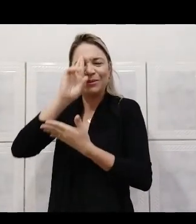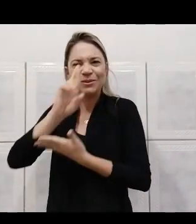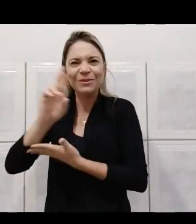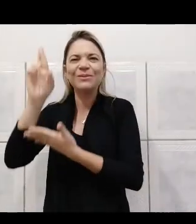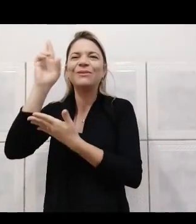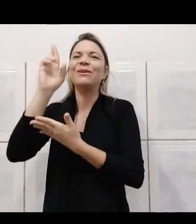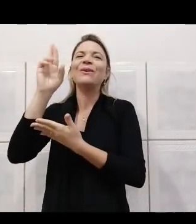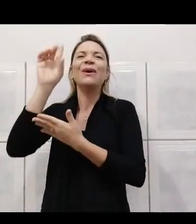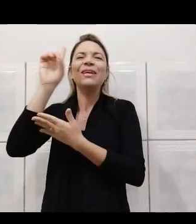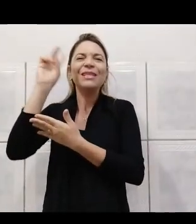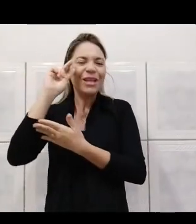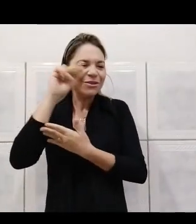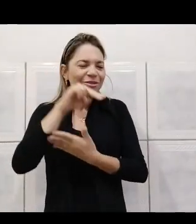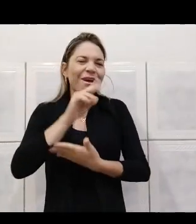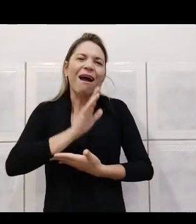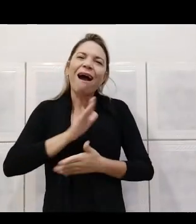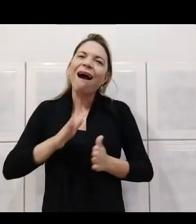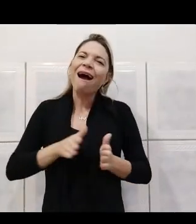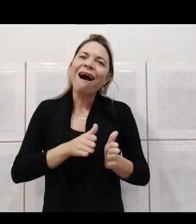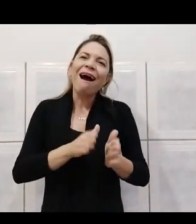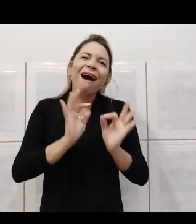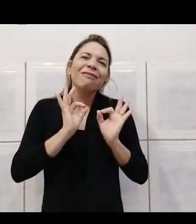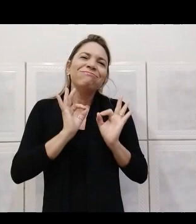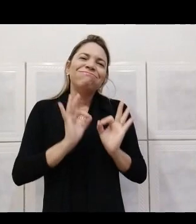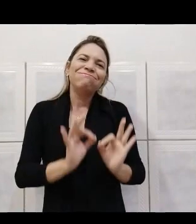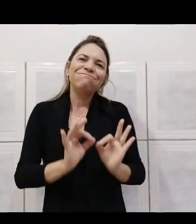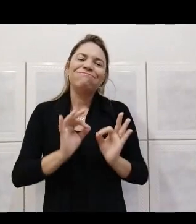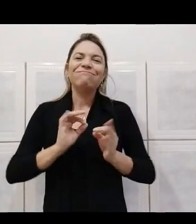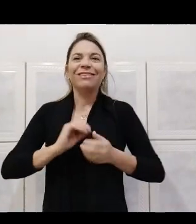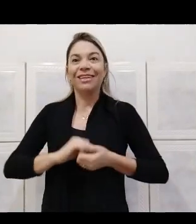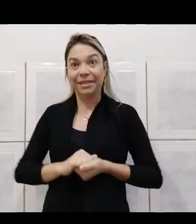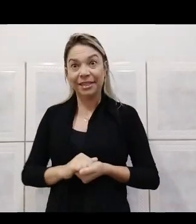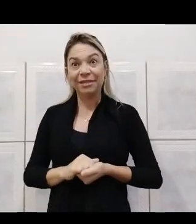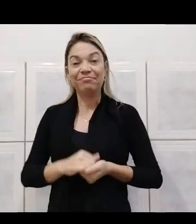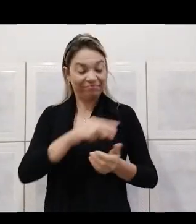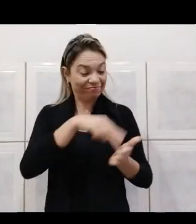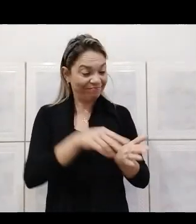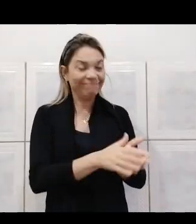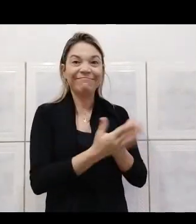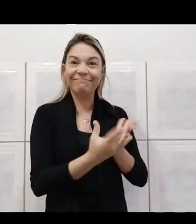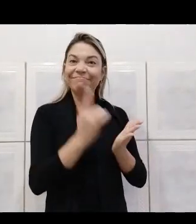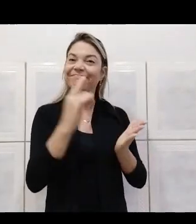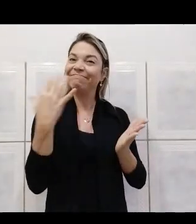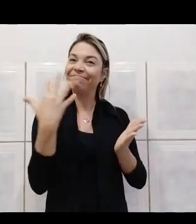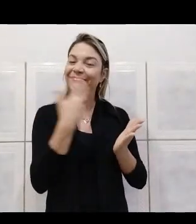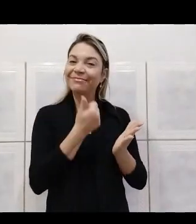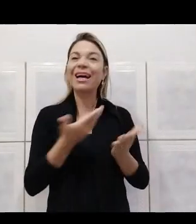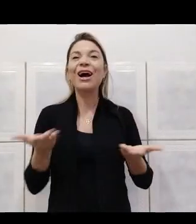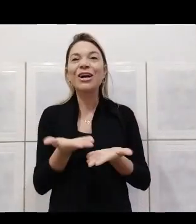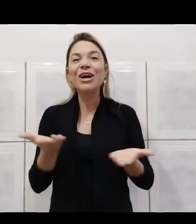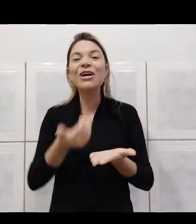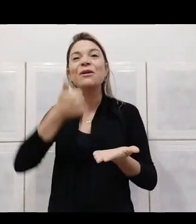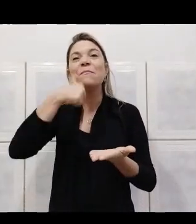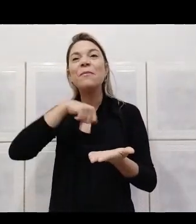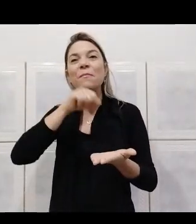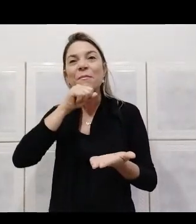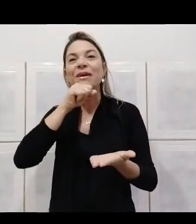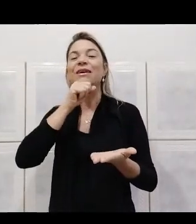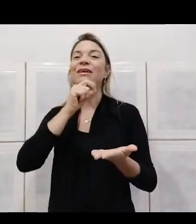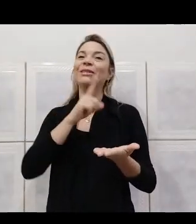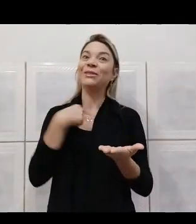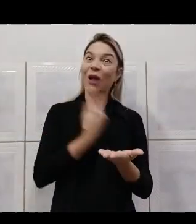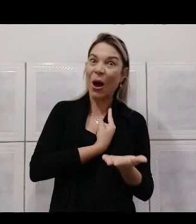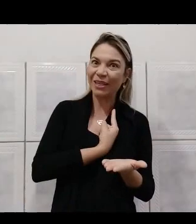caminhos. Louvado seja o nosso Deus por sua palavra. Nesse momento, as mamães e todos nós escutaremos